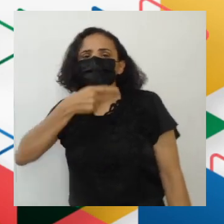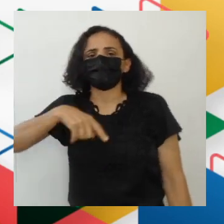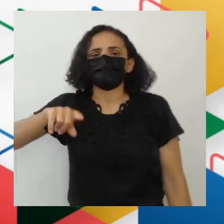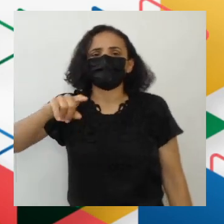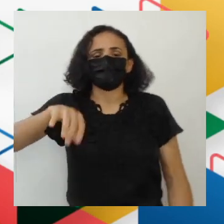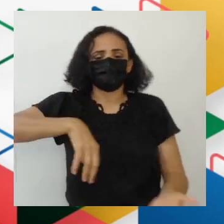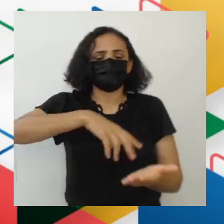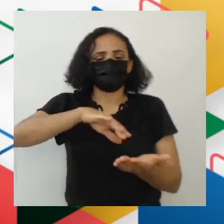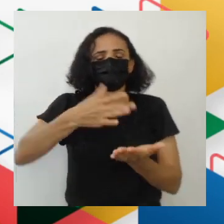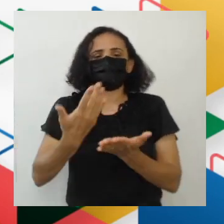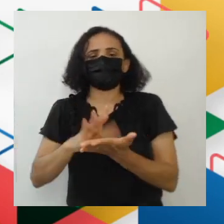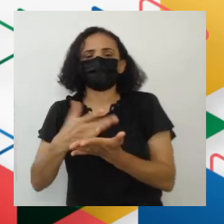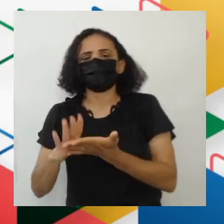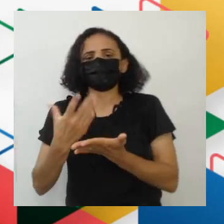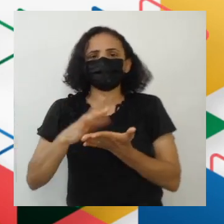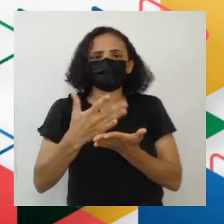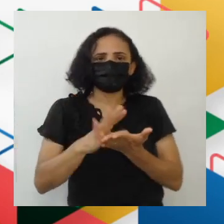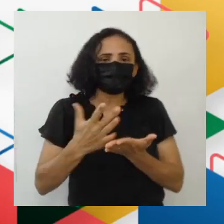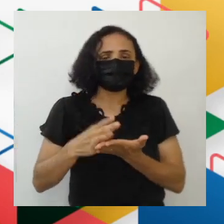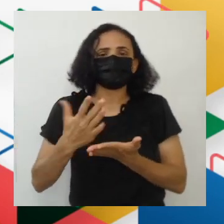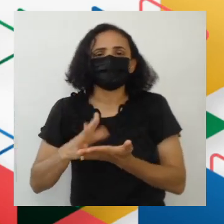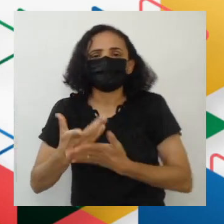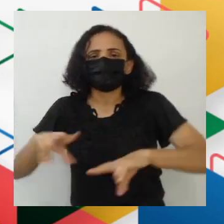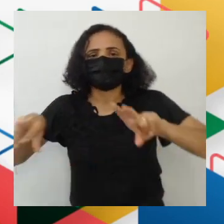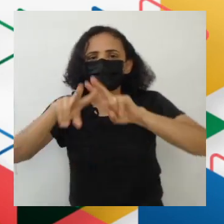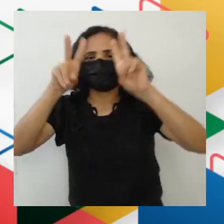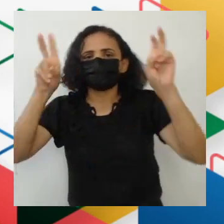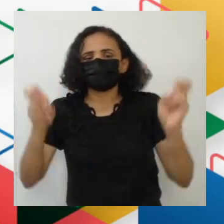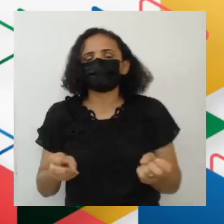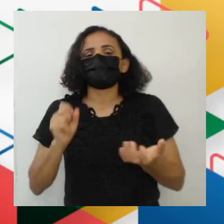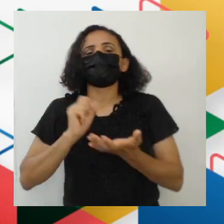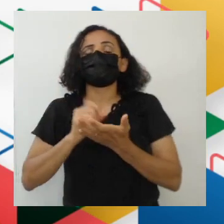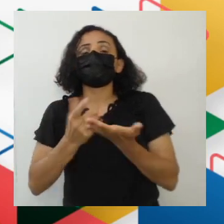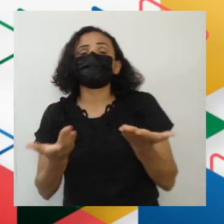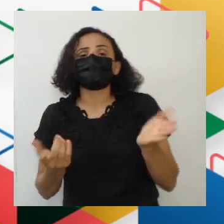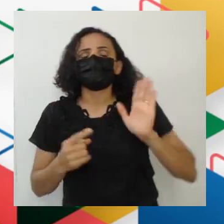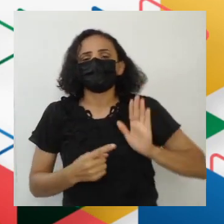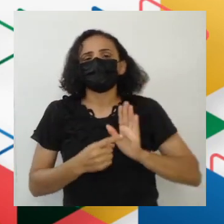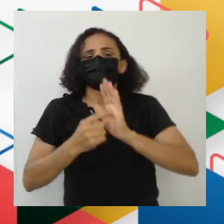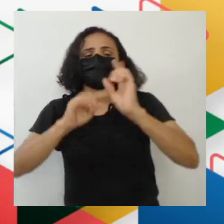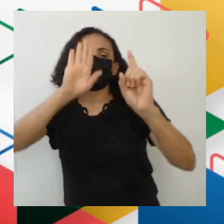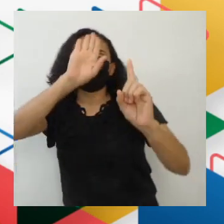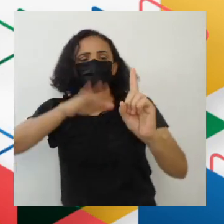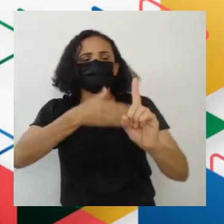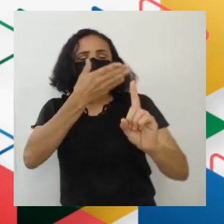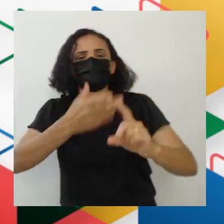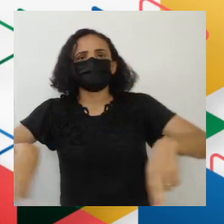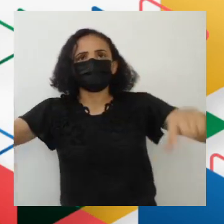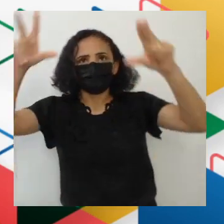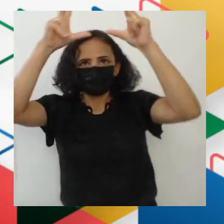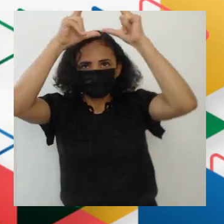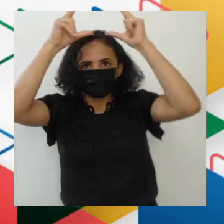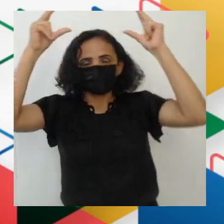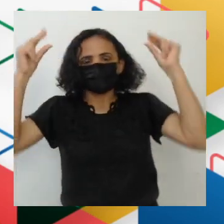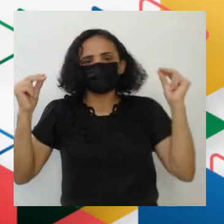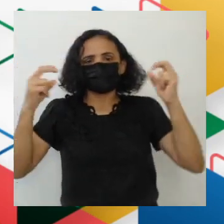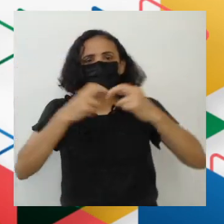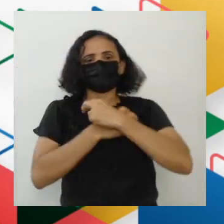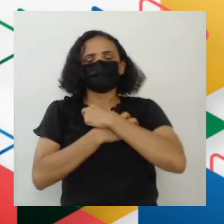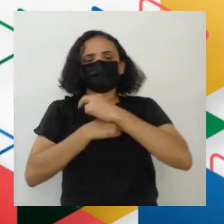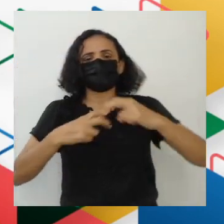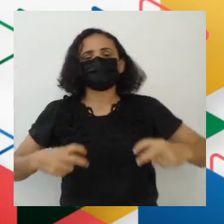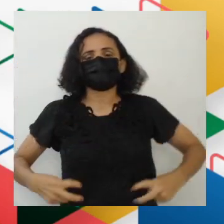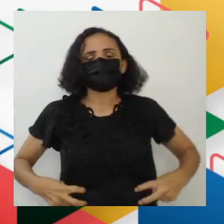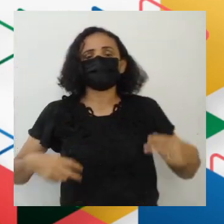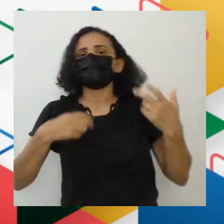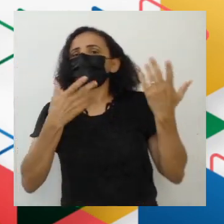samba enredo, a escola, o tema da escola, era justamente fazer uma homenagem ao rei do Baião, que